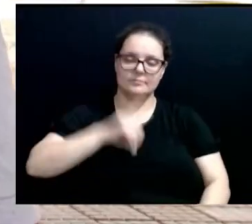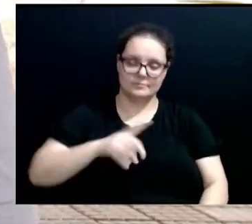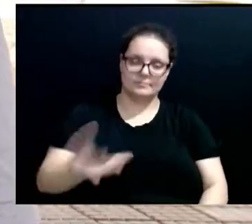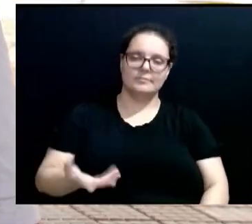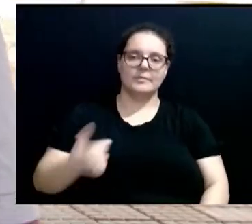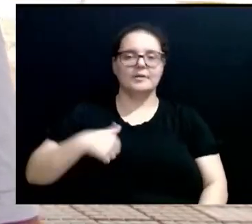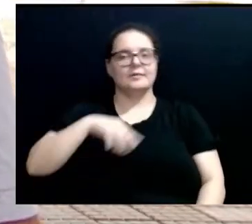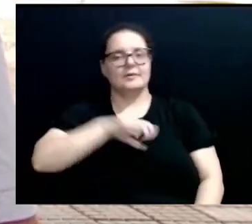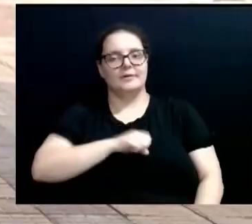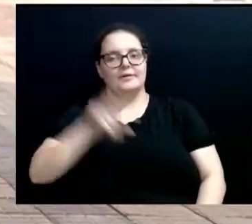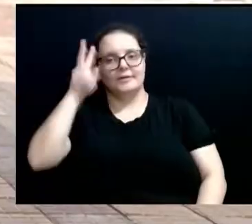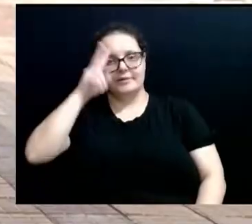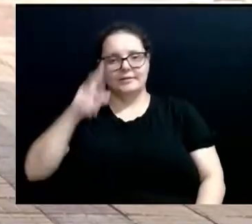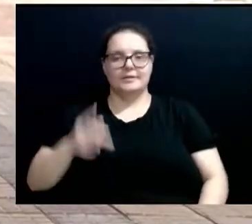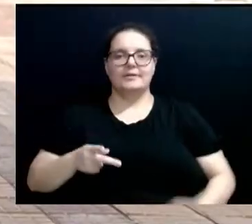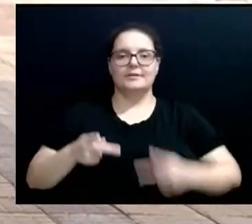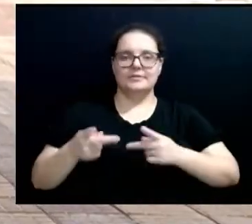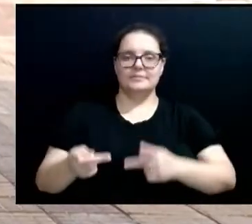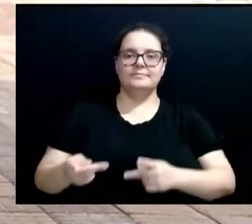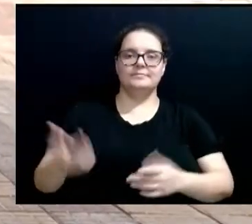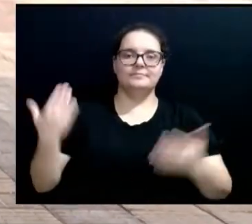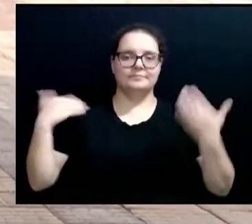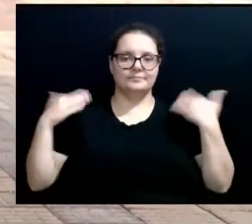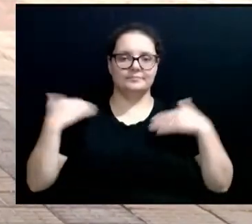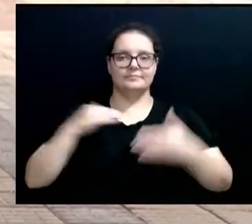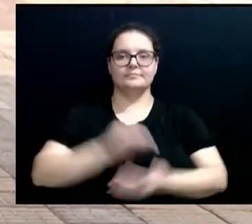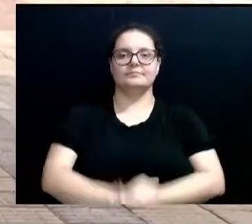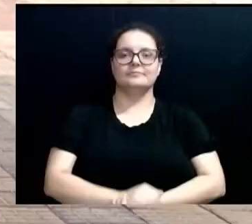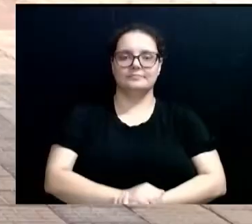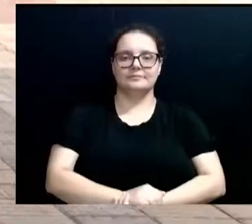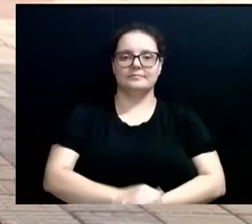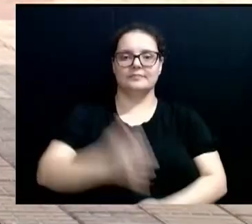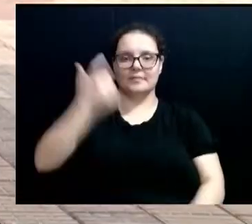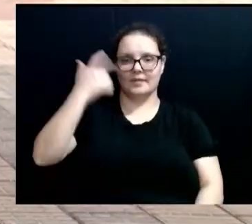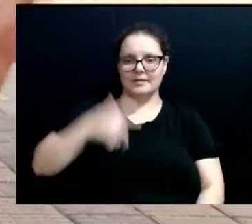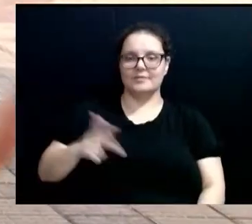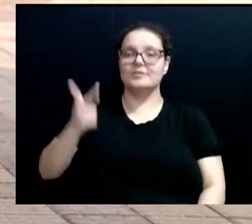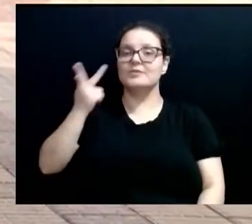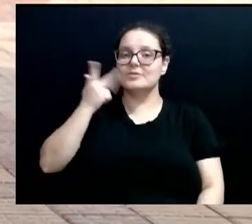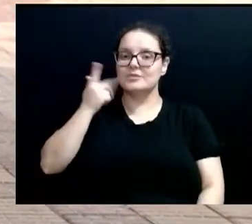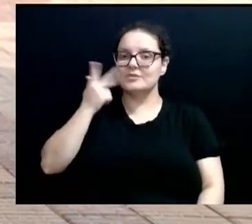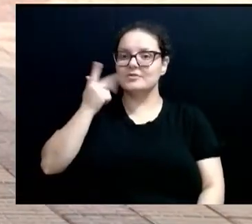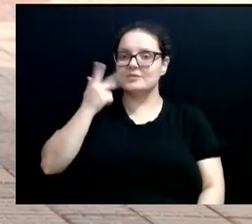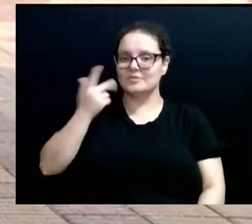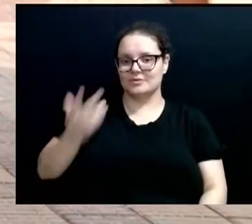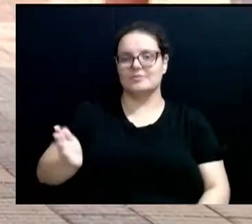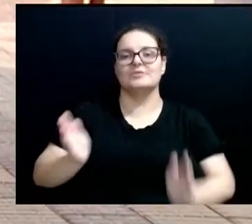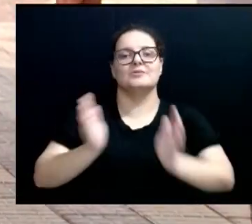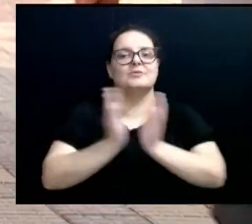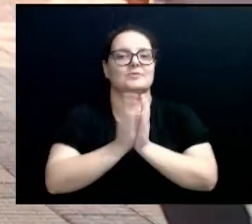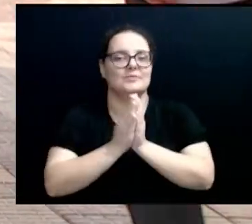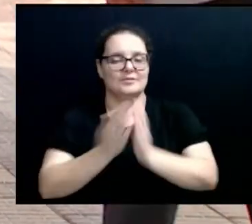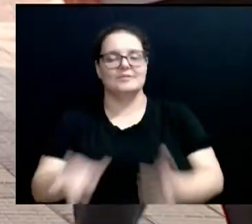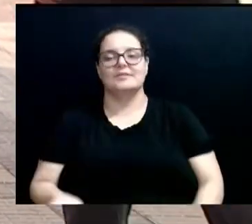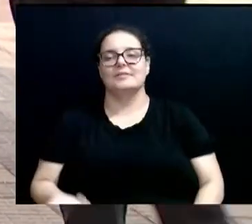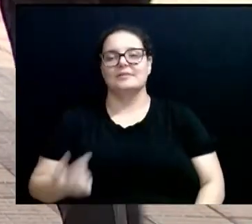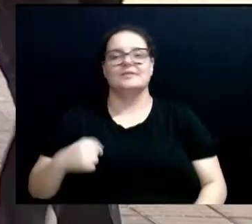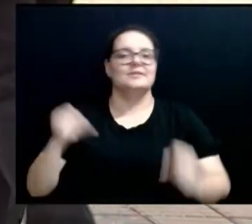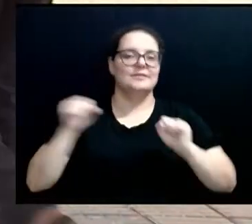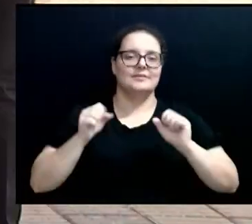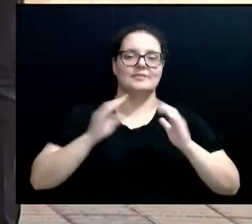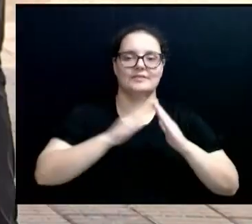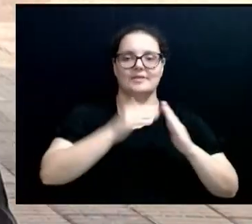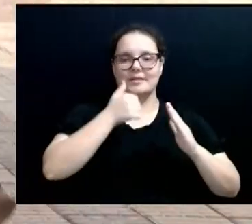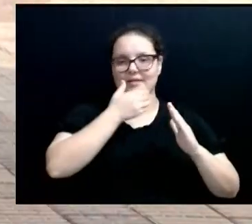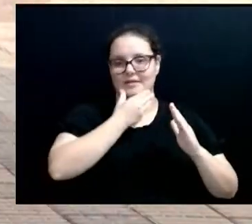para ver o passeio. Eu sou de Fortaleza, Ceará, e eu achei incrível, eu estou aqui na casa do meu amigo, e quando